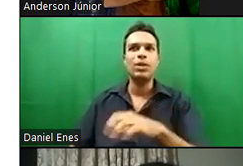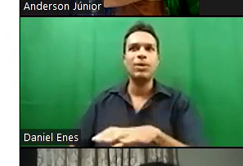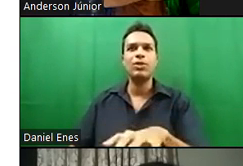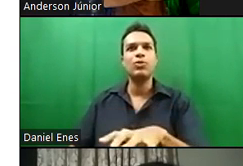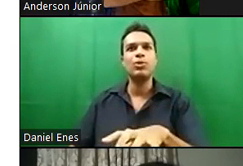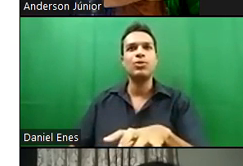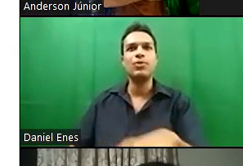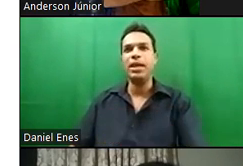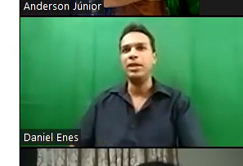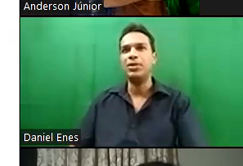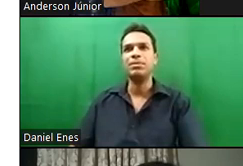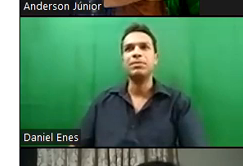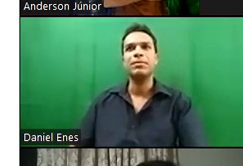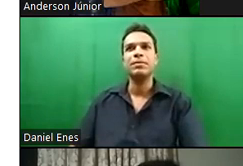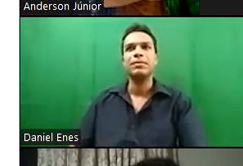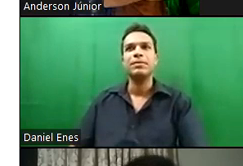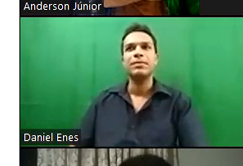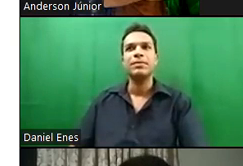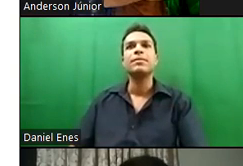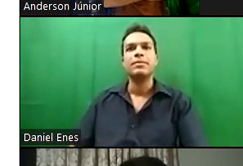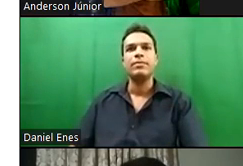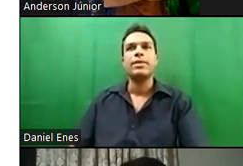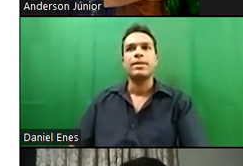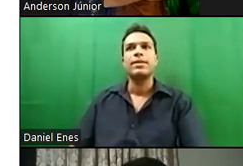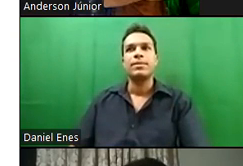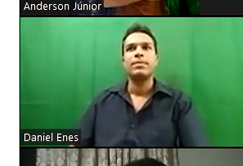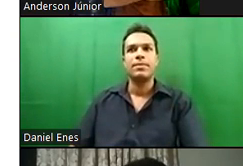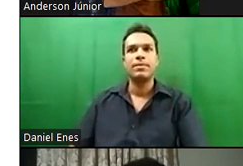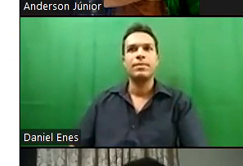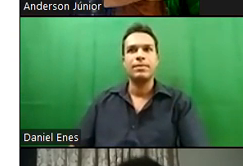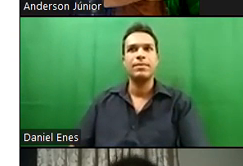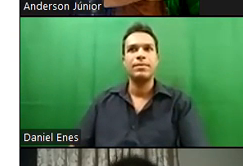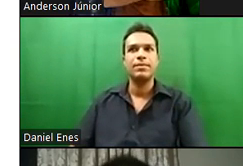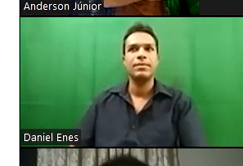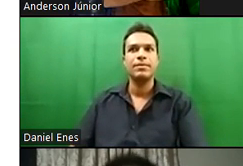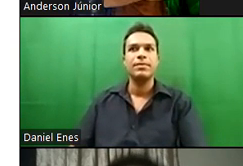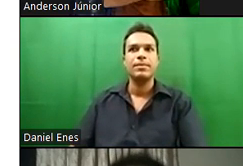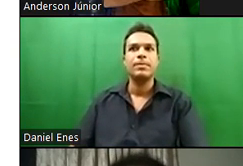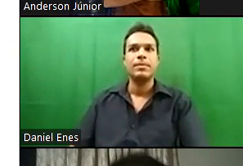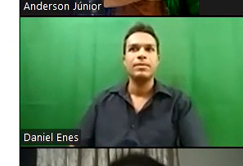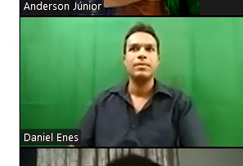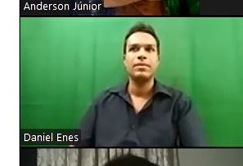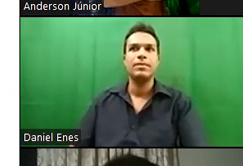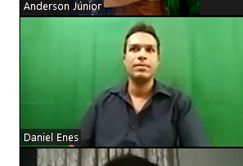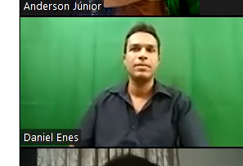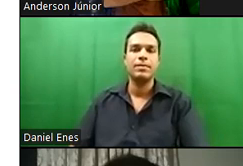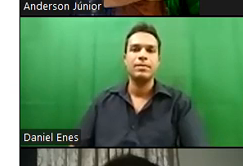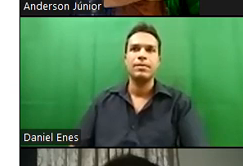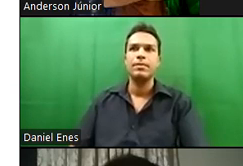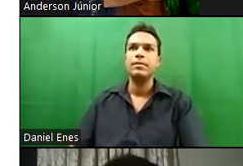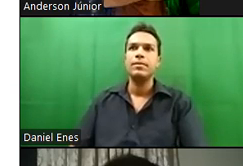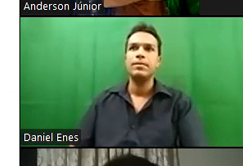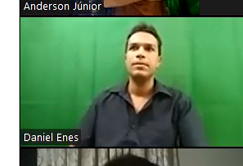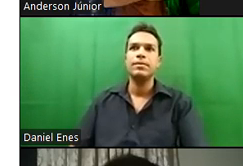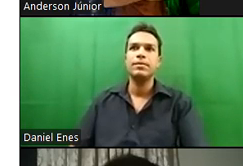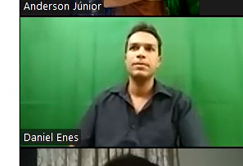Ou tem alguém de um curso diferente? Isso mesmo. A gente é um núcleo, a gente é um grupo